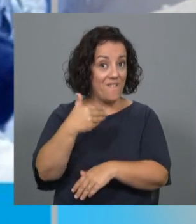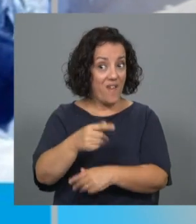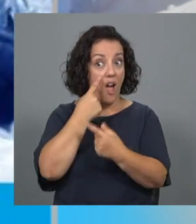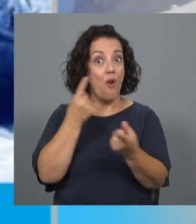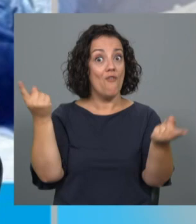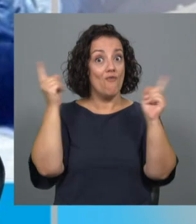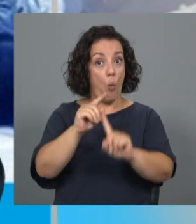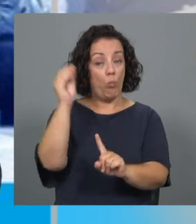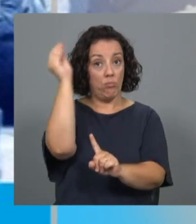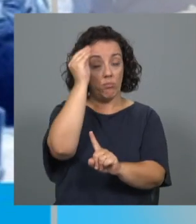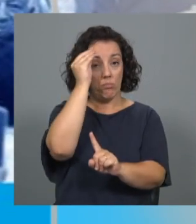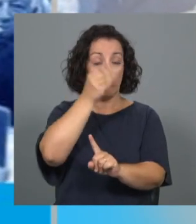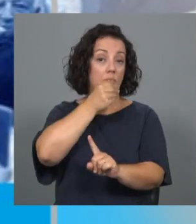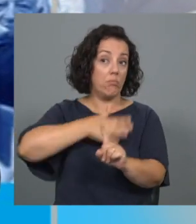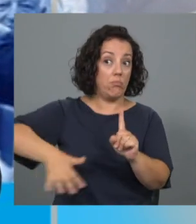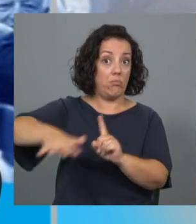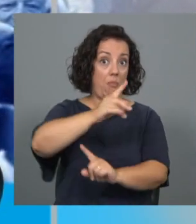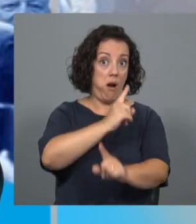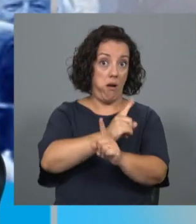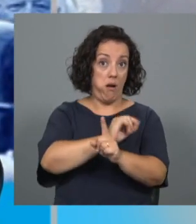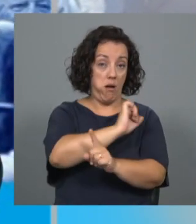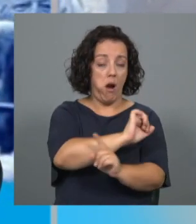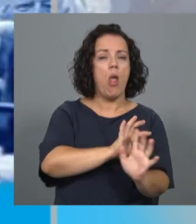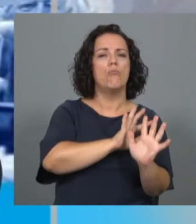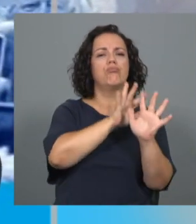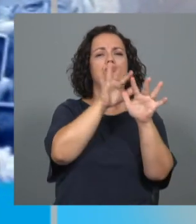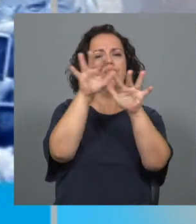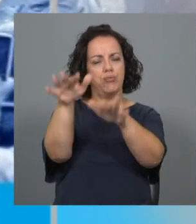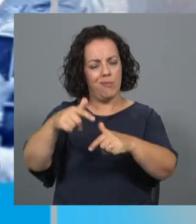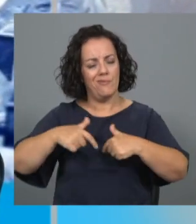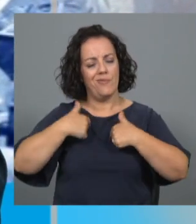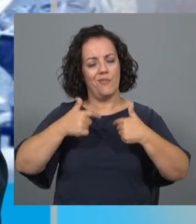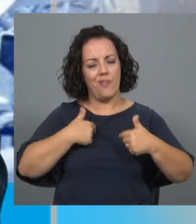à sua terra e oferece-lhes de que os vai levar